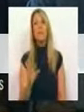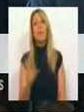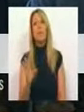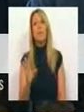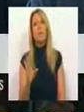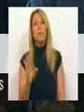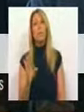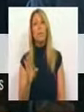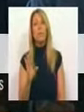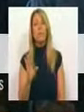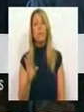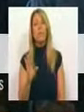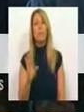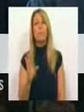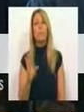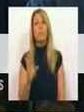as vossas